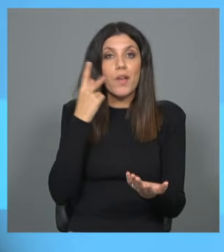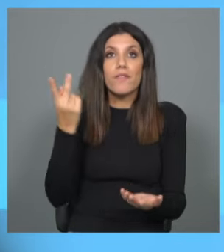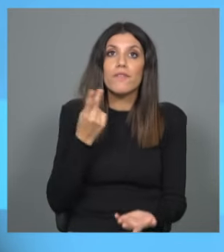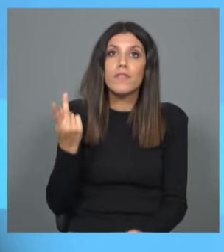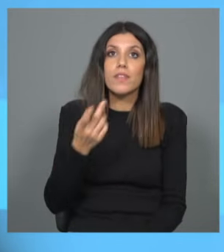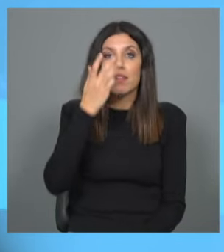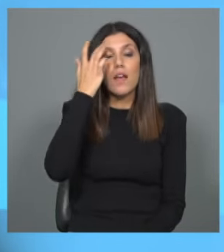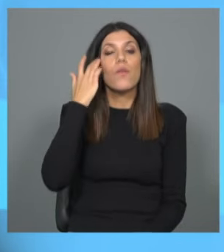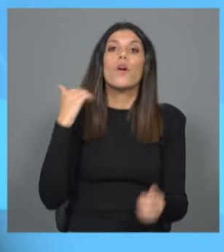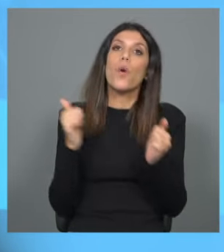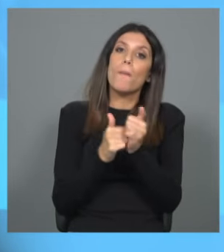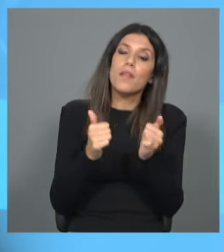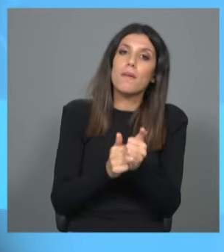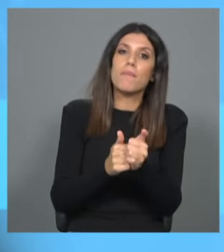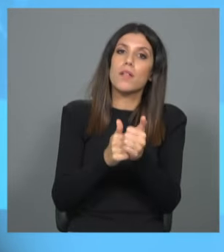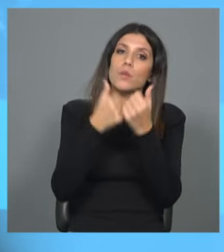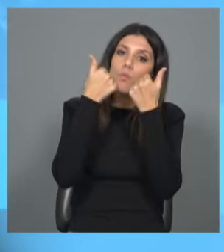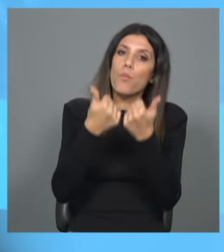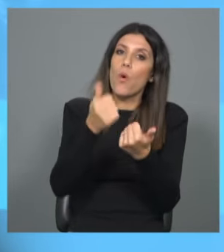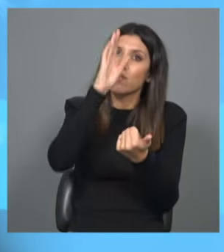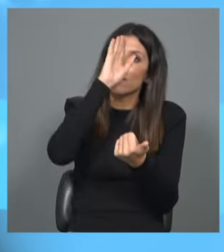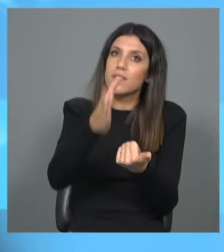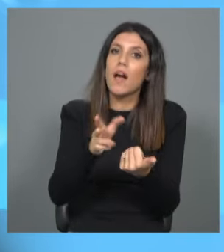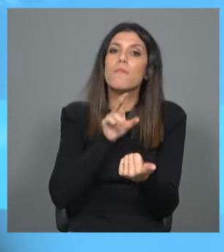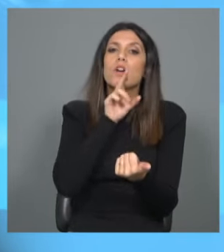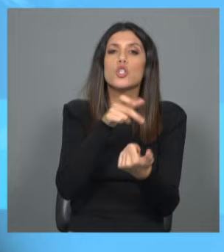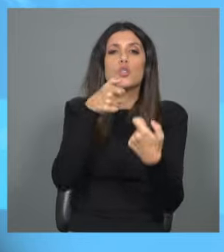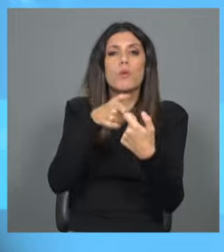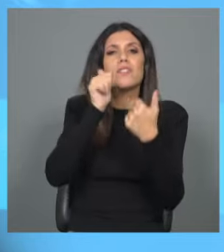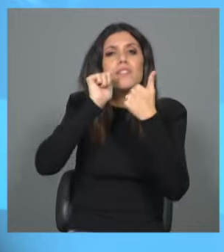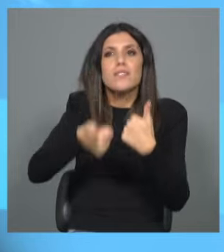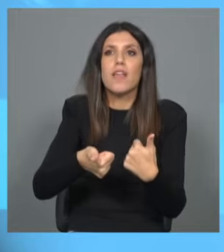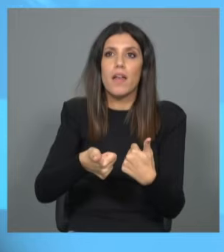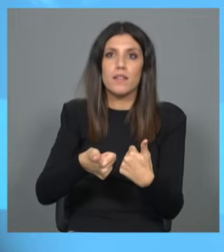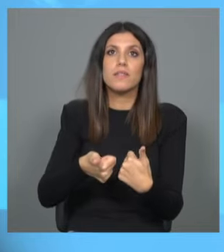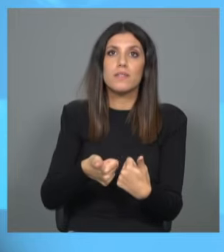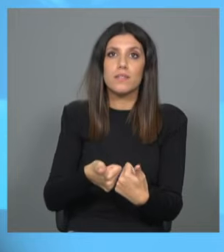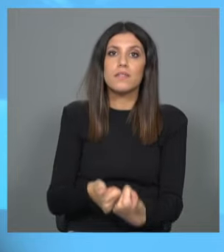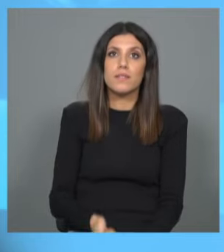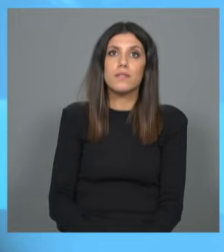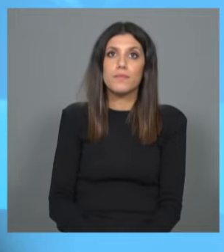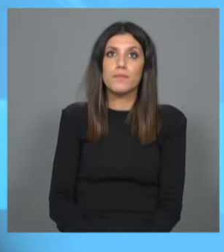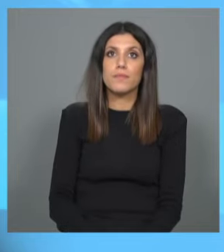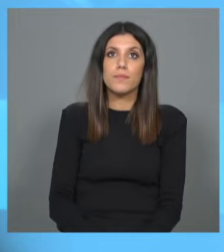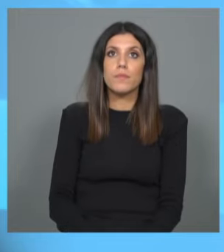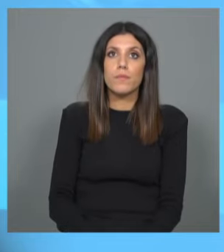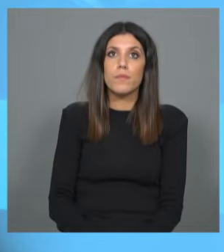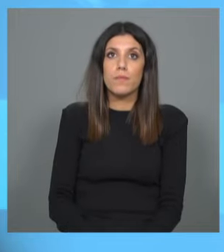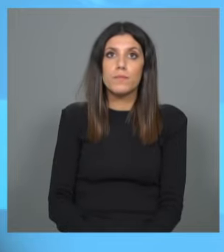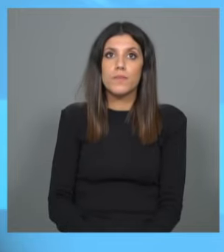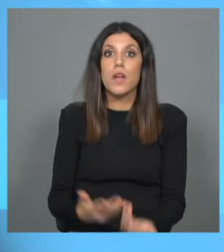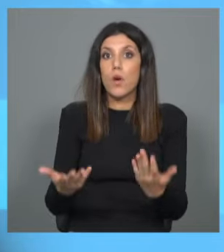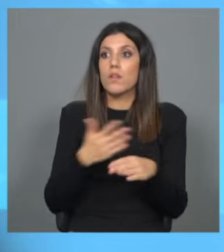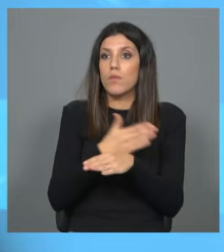o acompanhamento competente será, sem dúvida nenhuma, a resposta até a ter em conta neste momento em que há um processo legislativo a